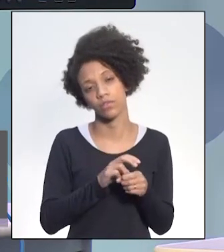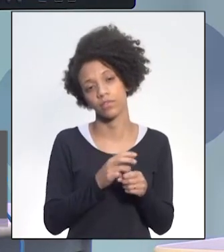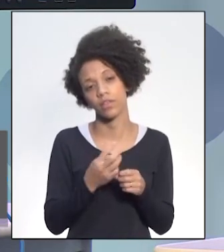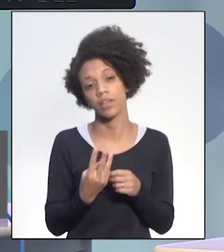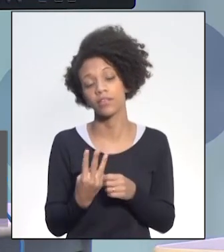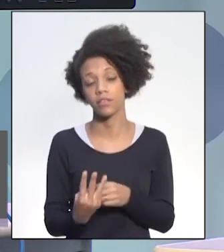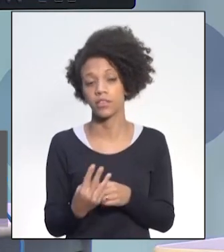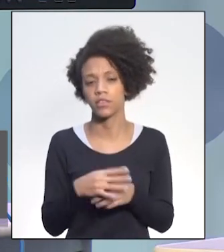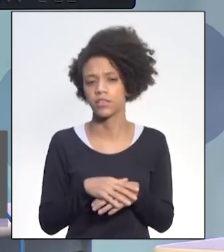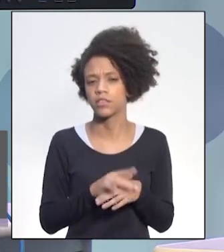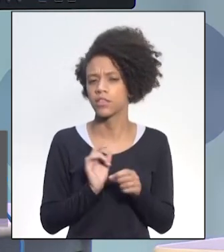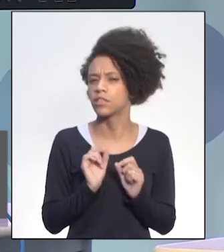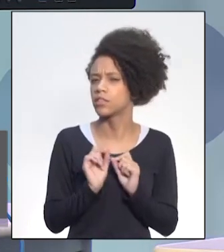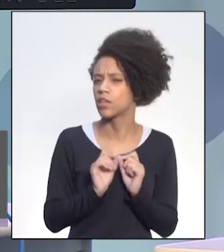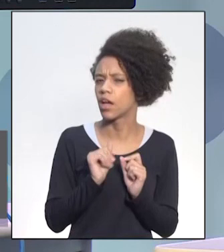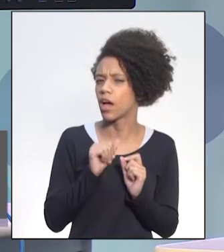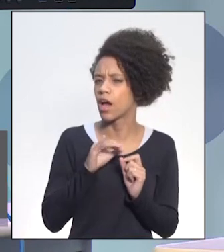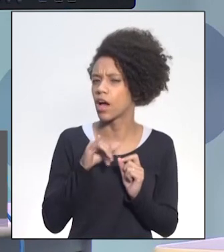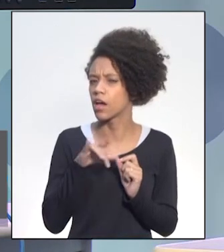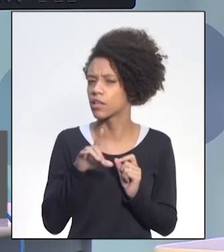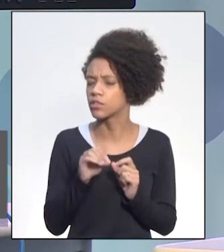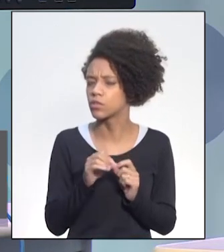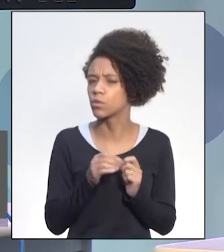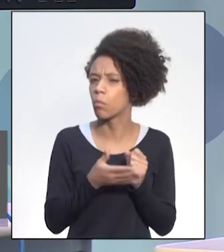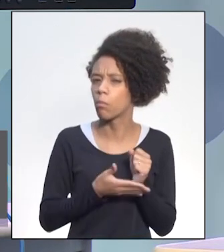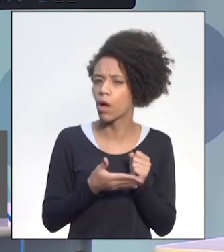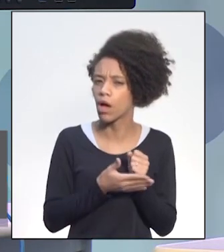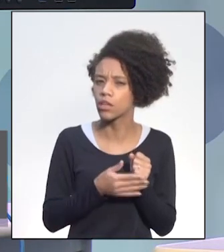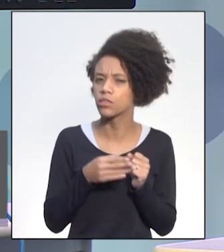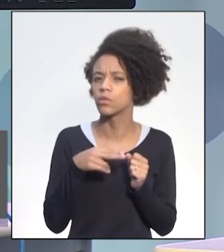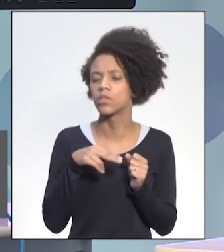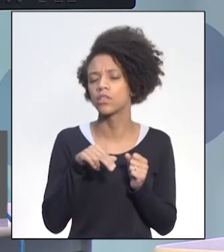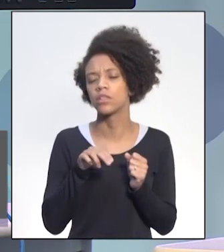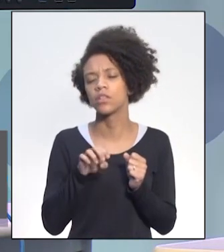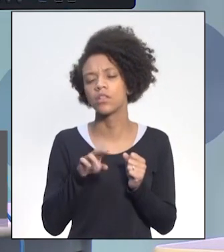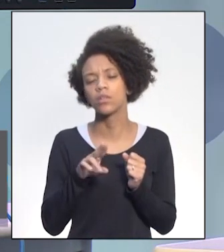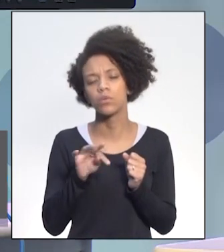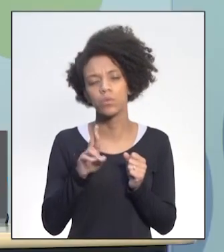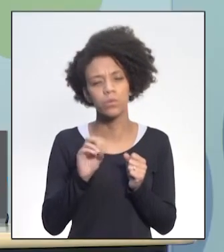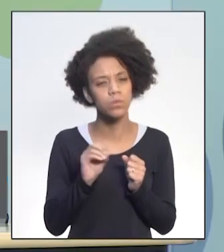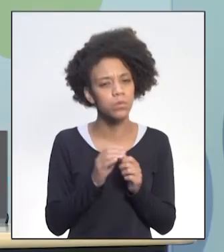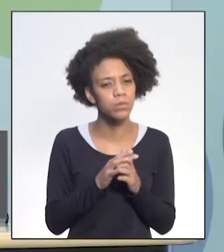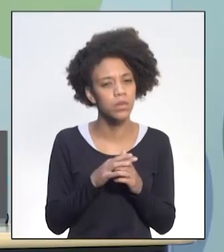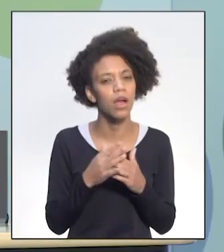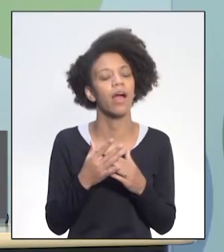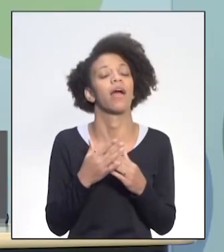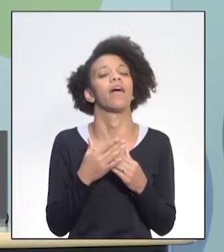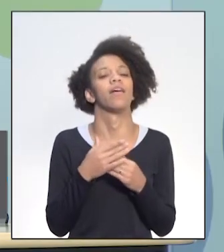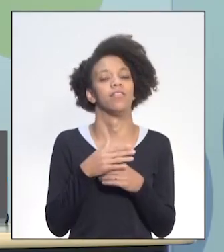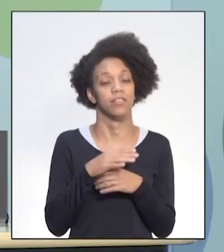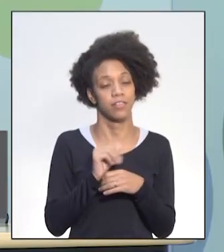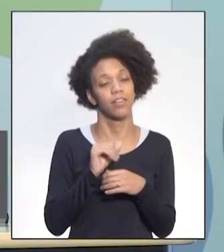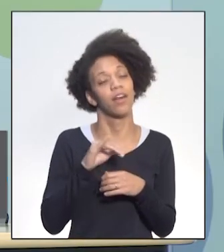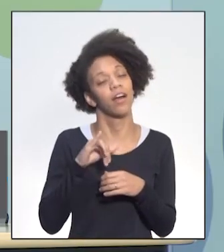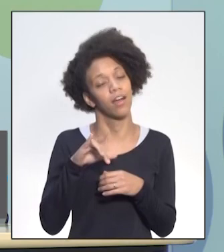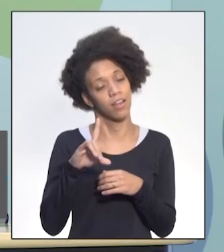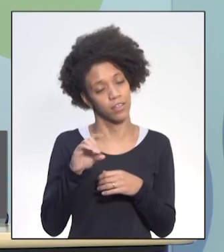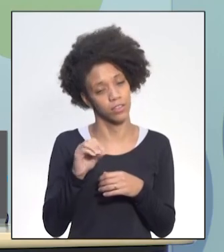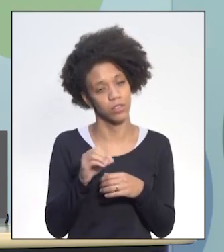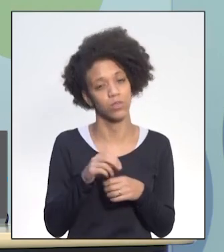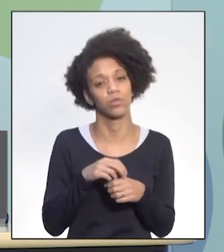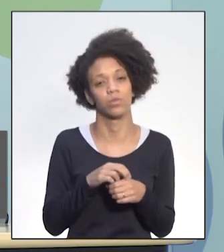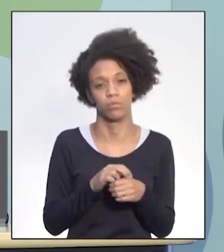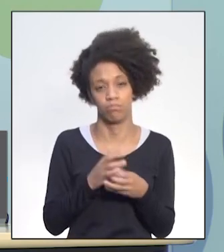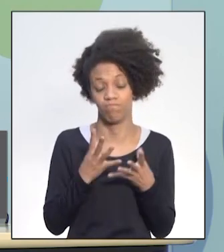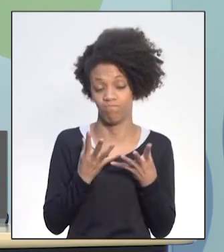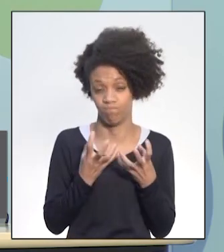3. E ele é ácido, é básico, é neutro esse refrigerante, professora? Bastante ácido, né, professora? Bem pH ácido. 3,